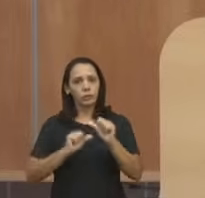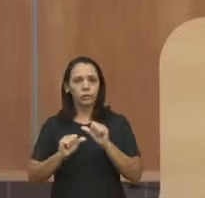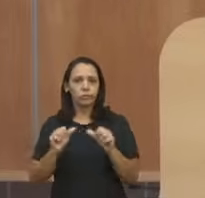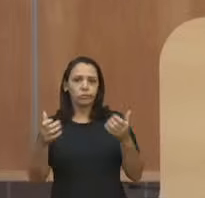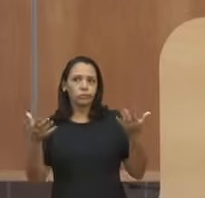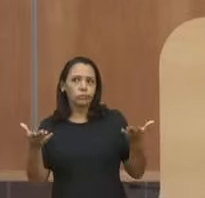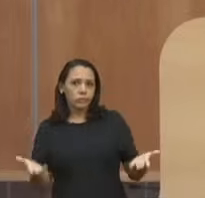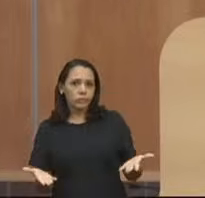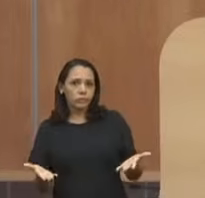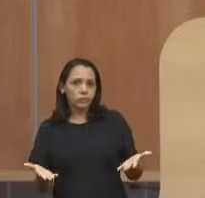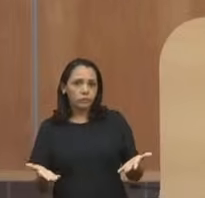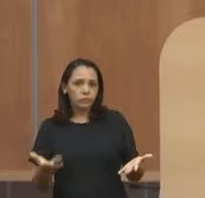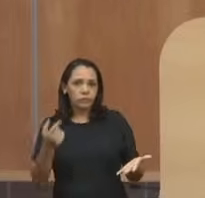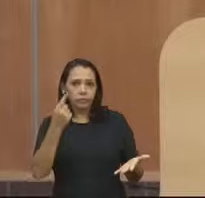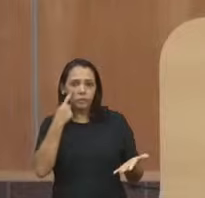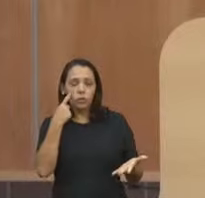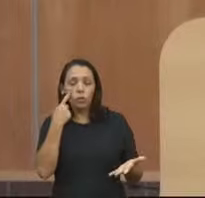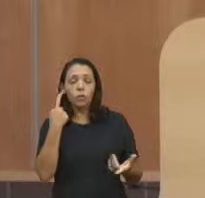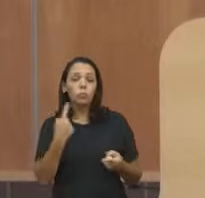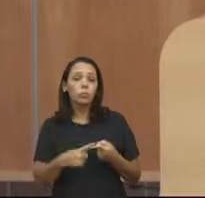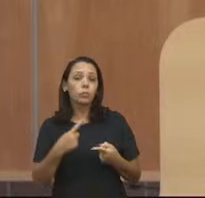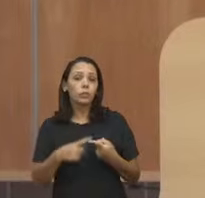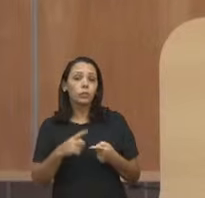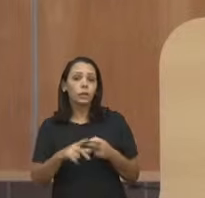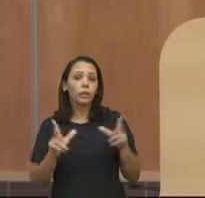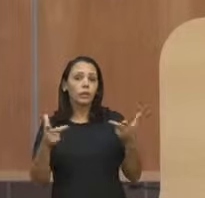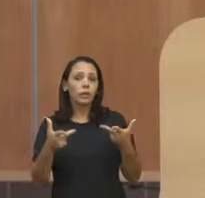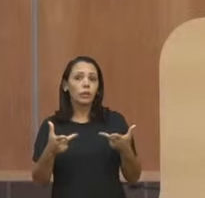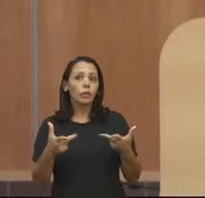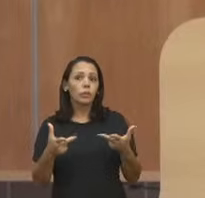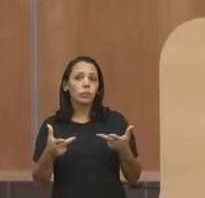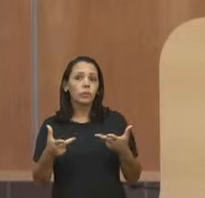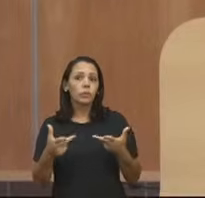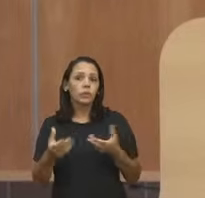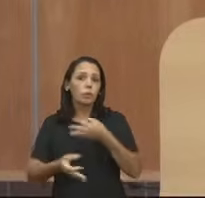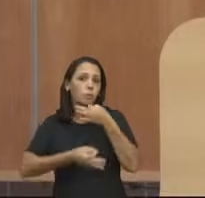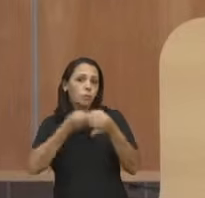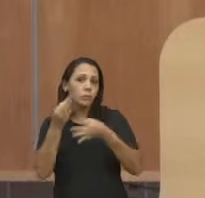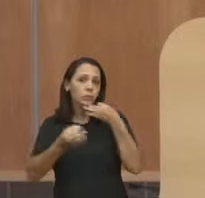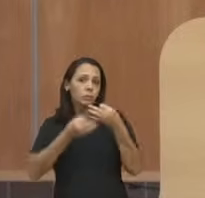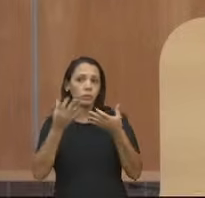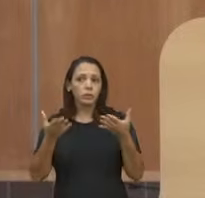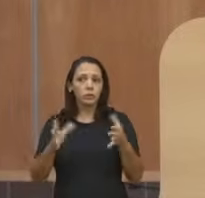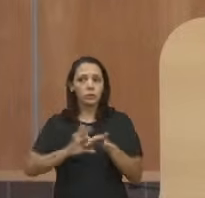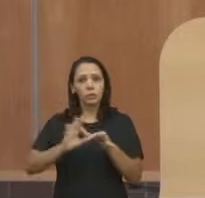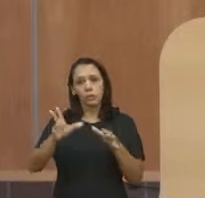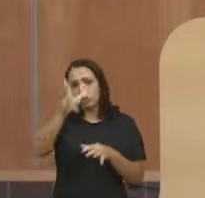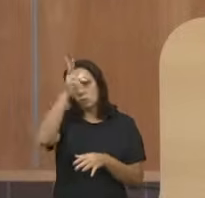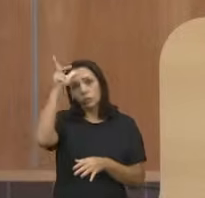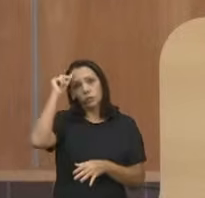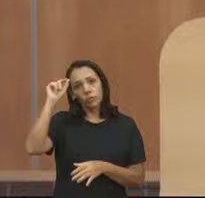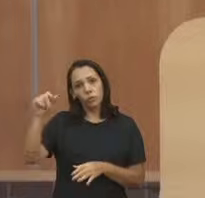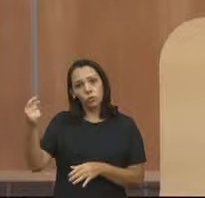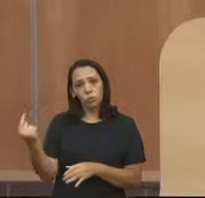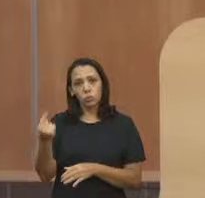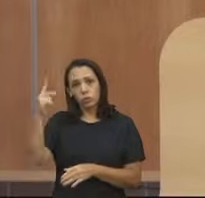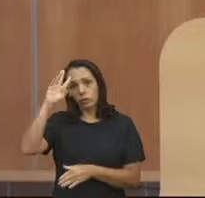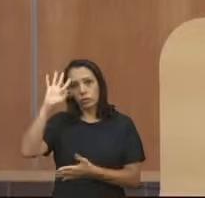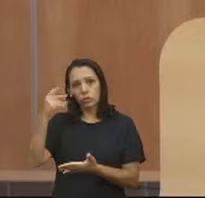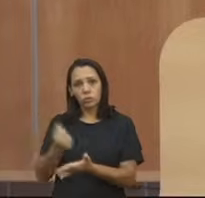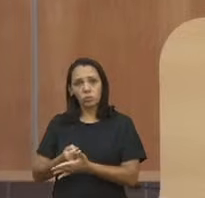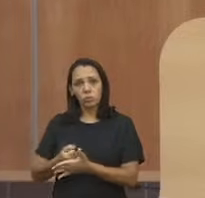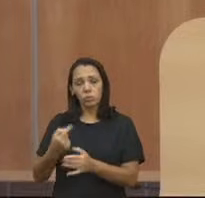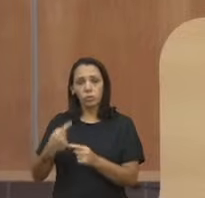Mas vejam bem, então por que essa Câmara é consultada? Deixa o prefeito decidir como é o orçamento. Você não vai respeitar o limite de